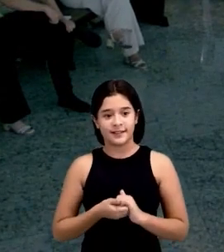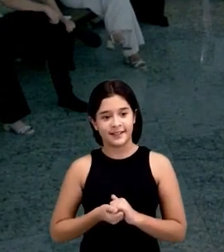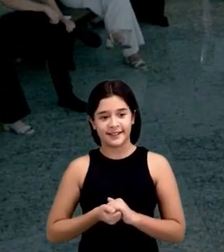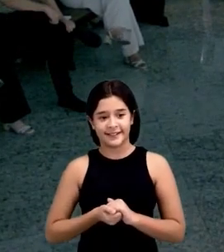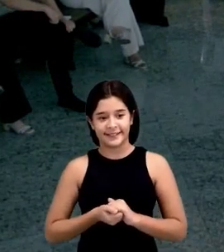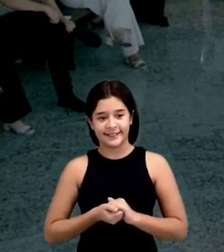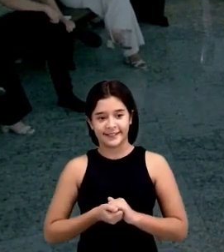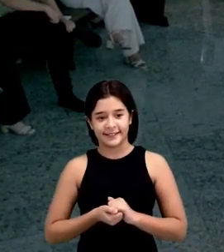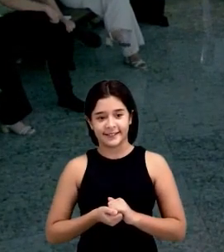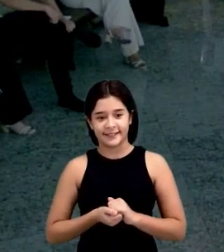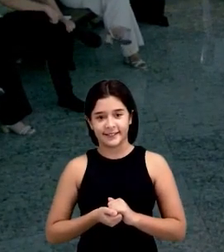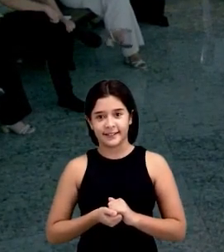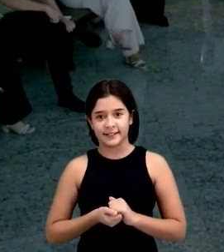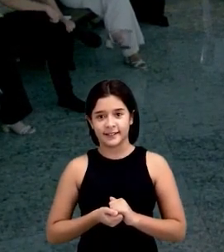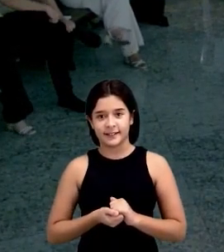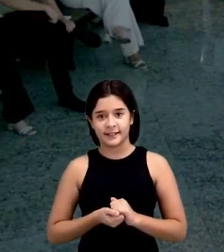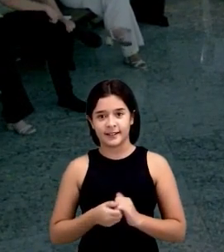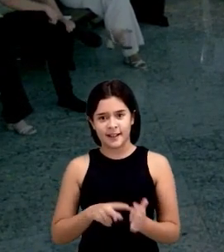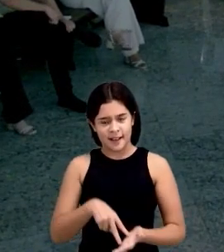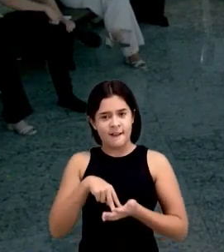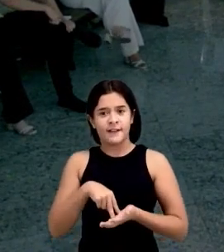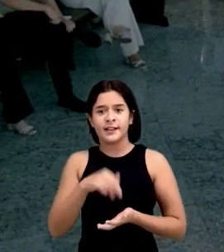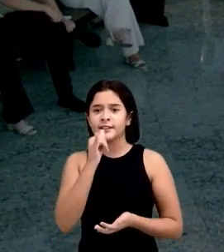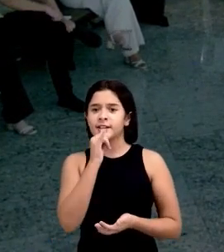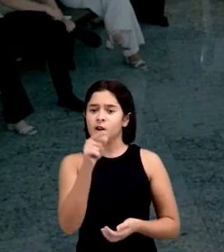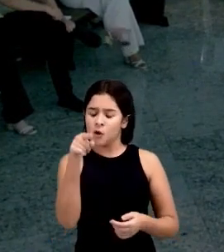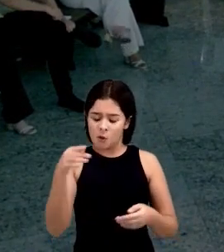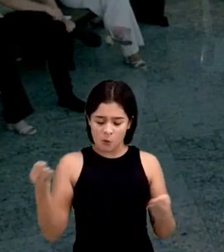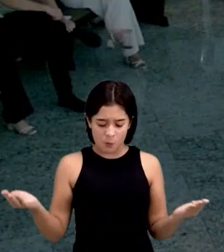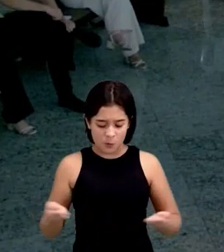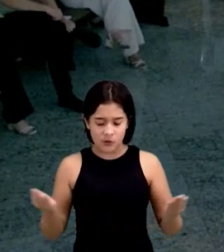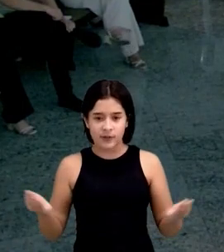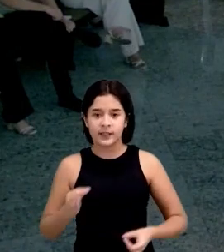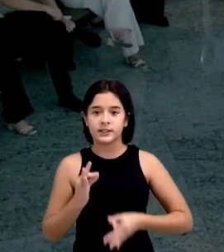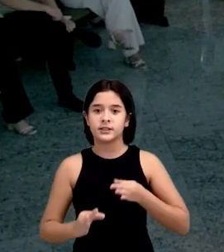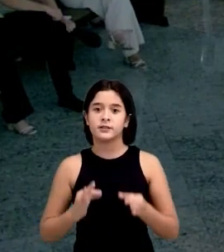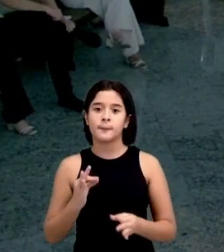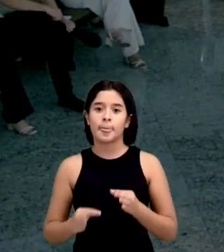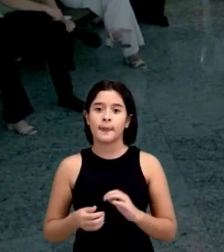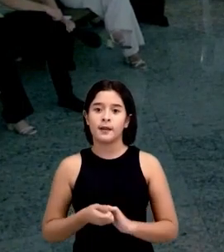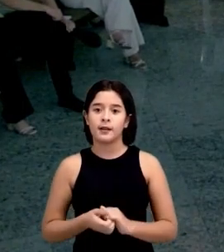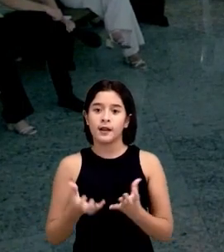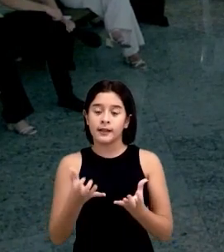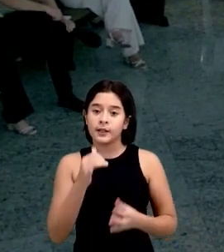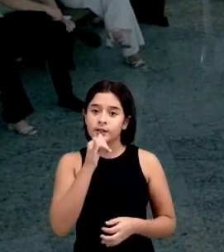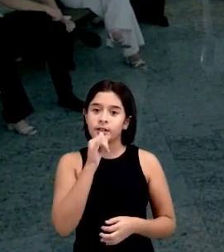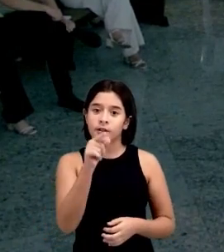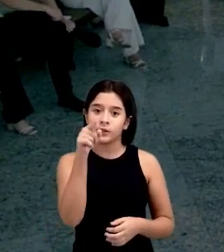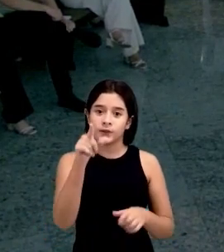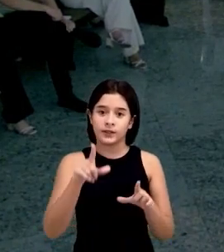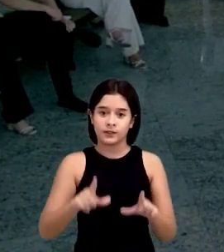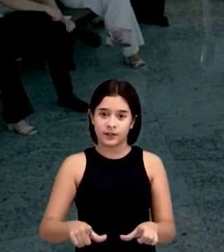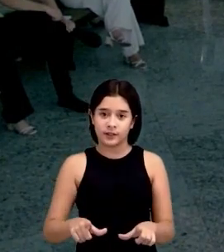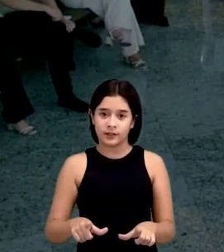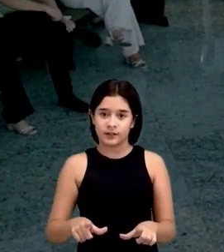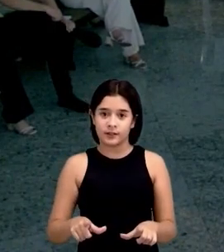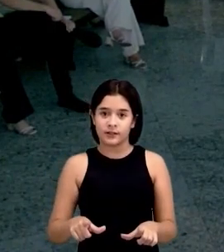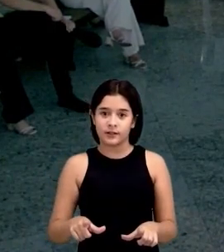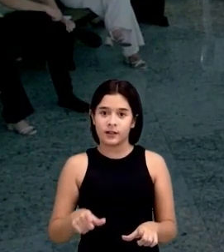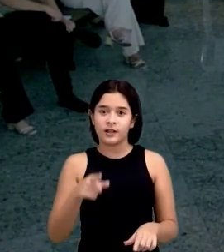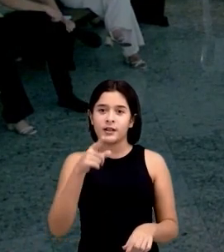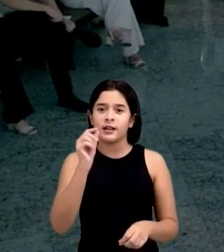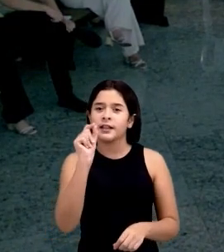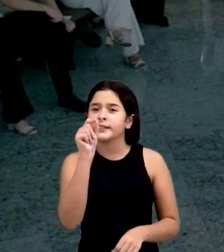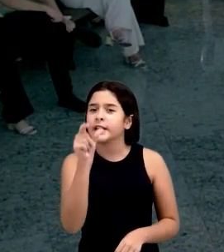Eu estou querendo dizer que onde você chega, quem você é, o que você pensa, o que